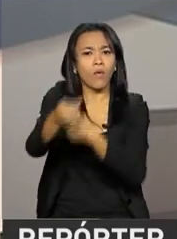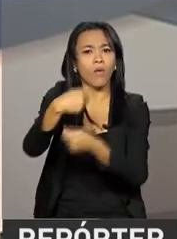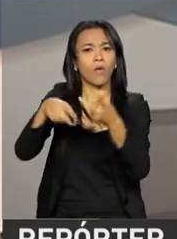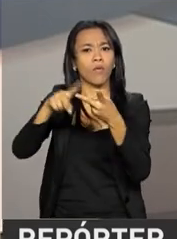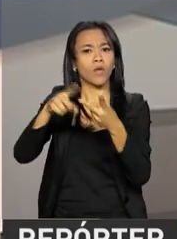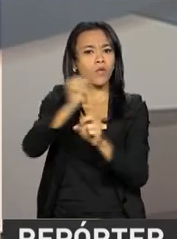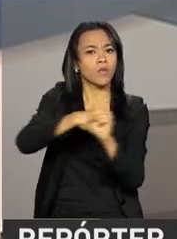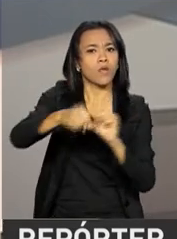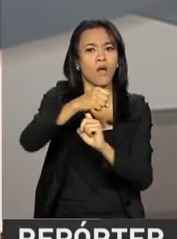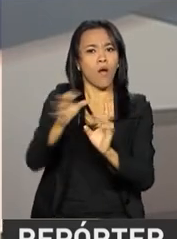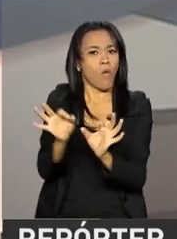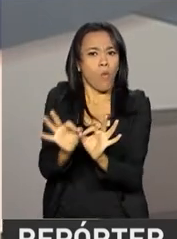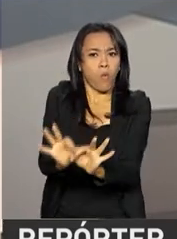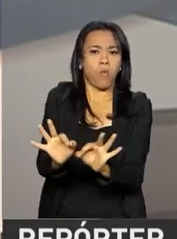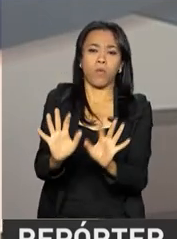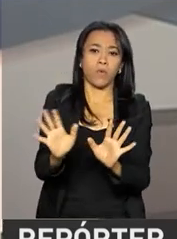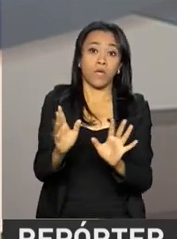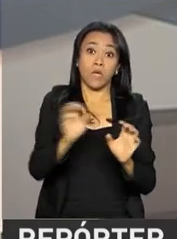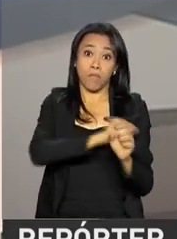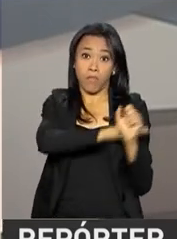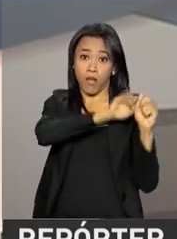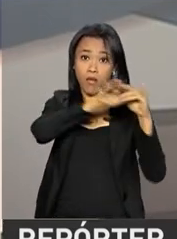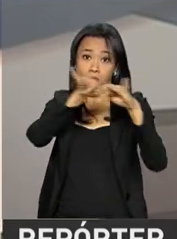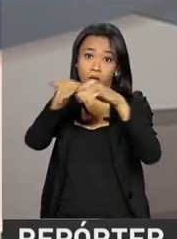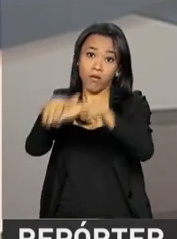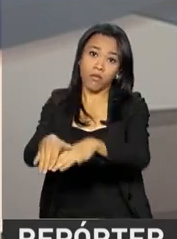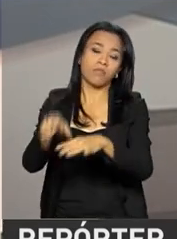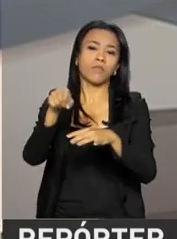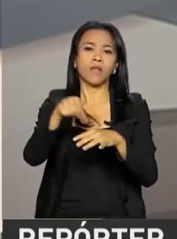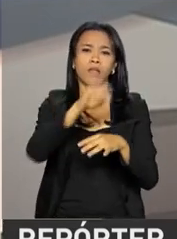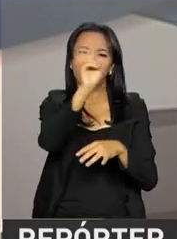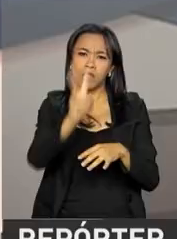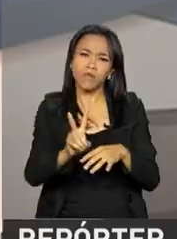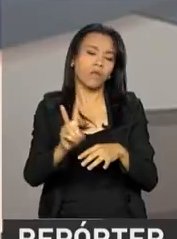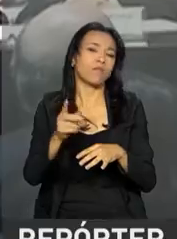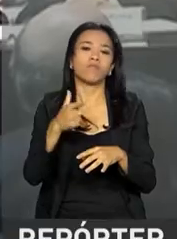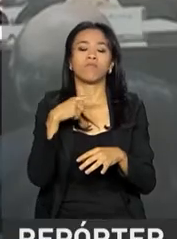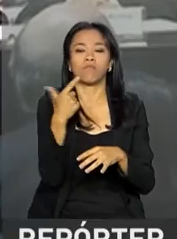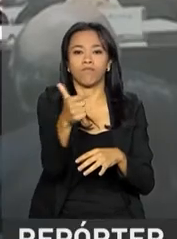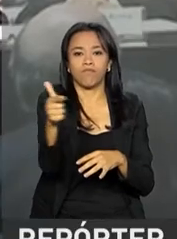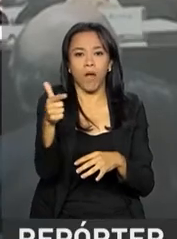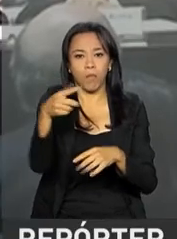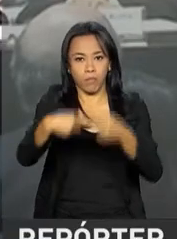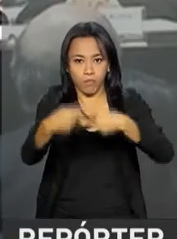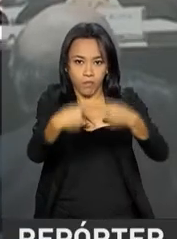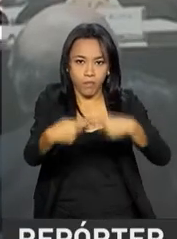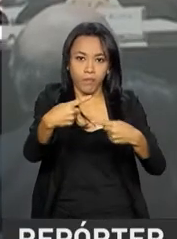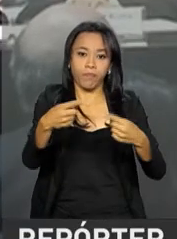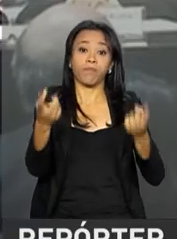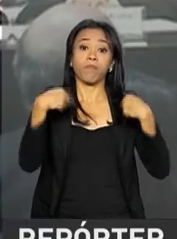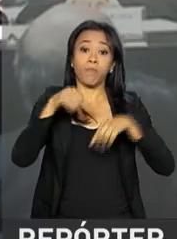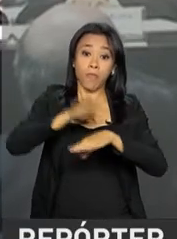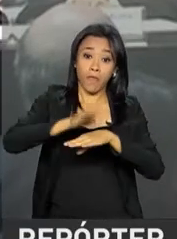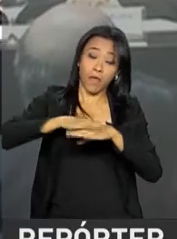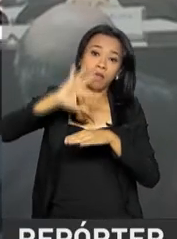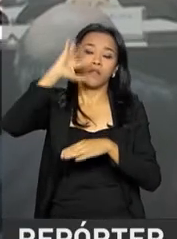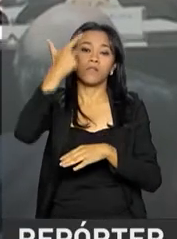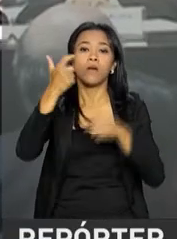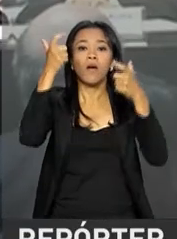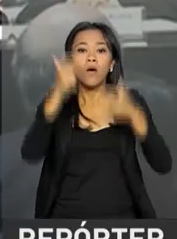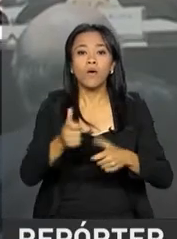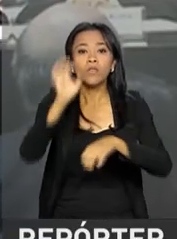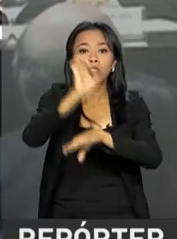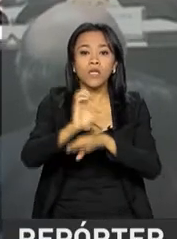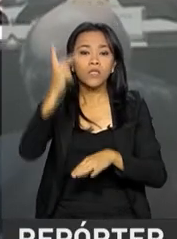não haverá mudança na política migratória em relação aos cidadãos venezuelanos. De acordo com a decisão tomada em São Paulo, o fim